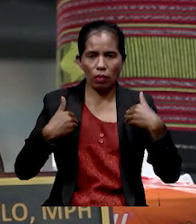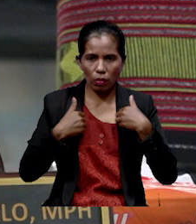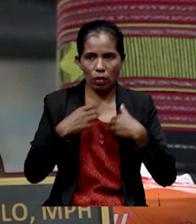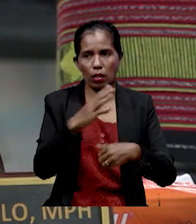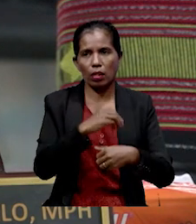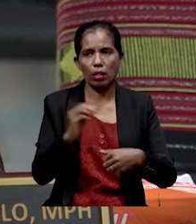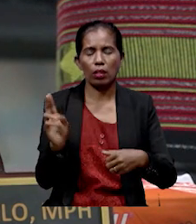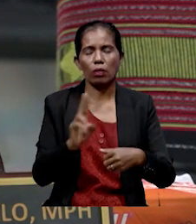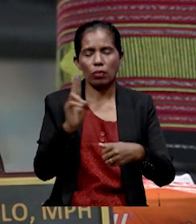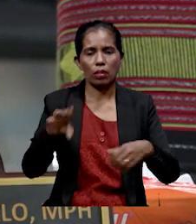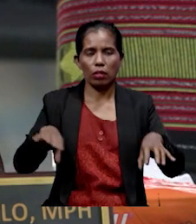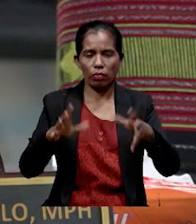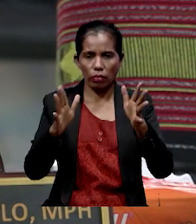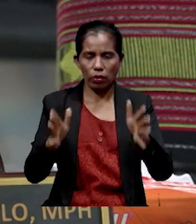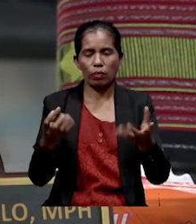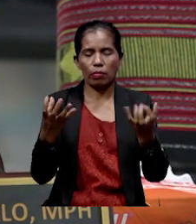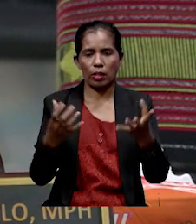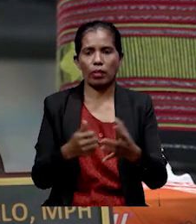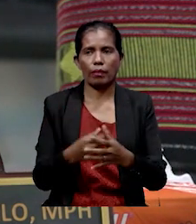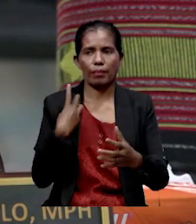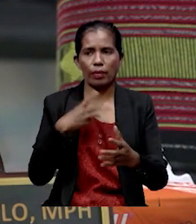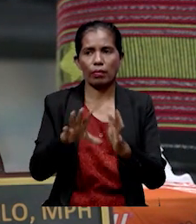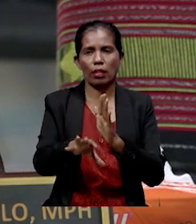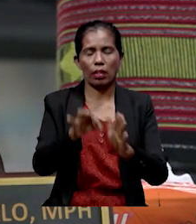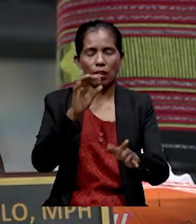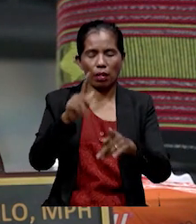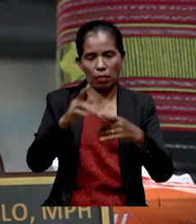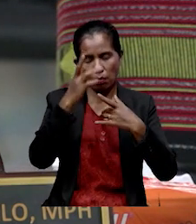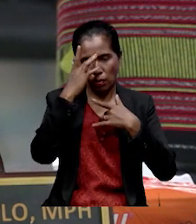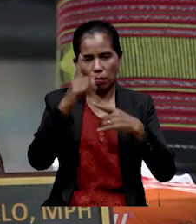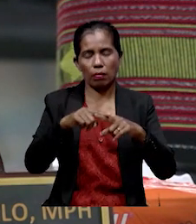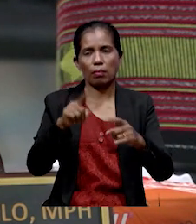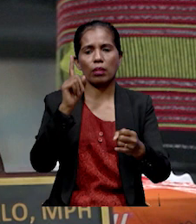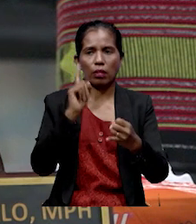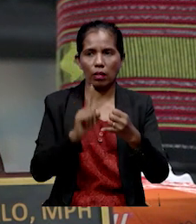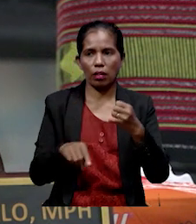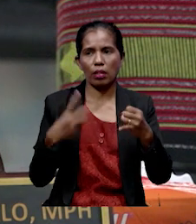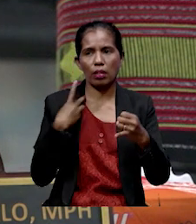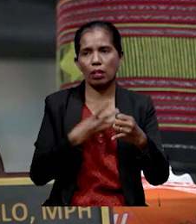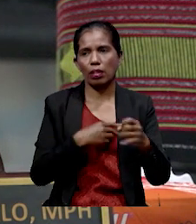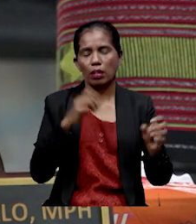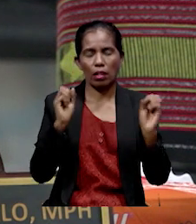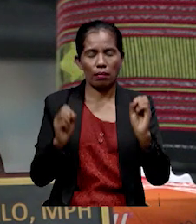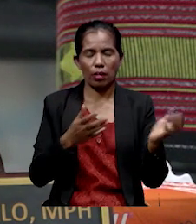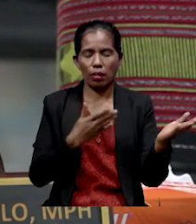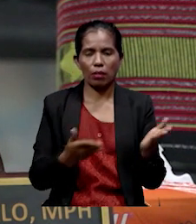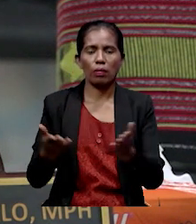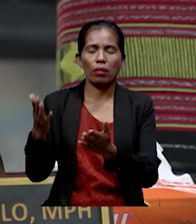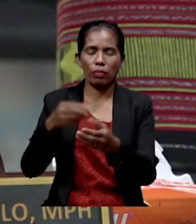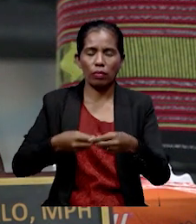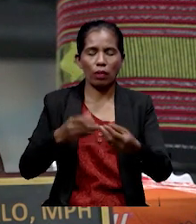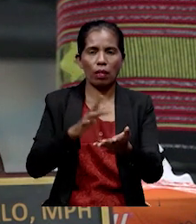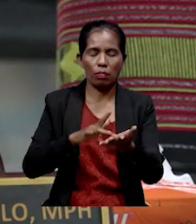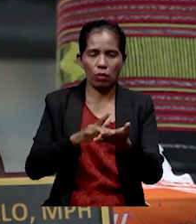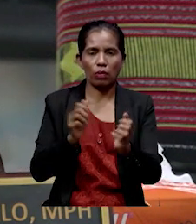gasta recursos lugu kida. A tu bele heta te paciente. Mami ikus mai, ita la bele halo tratamento ho dia, la bele lato